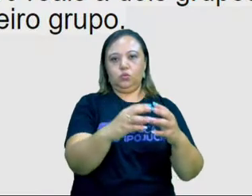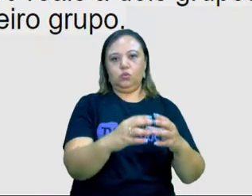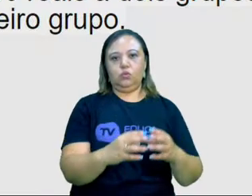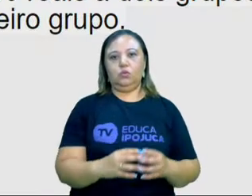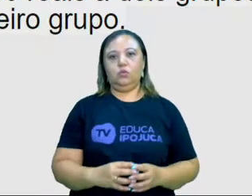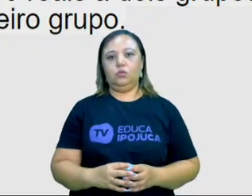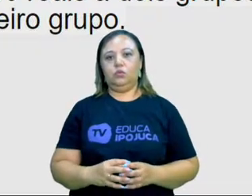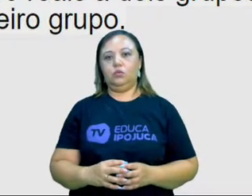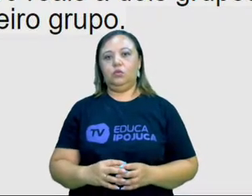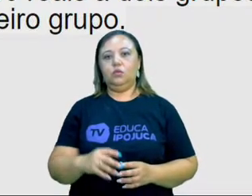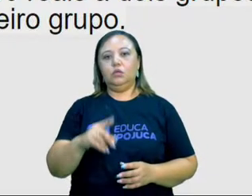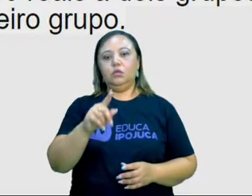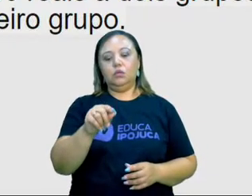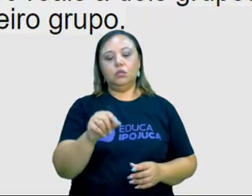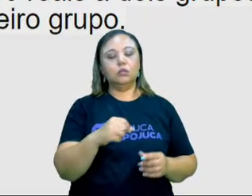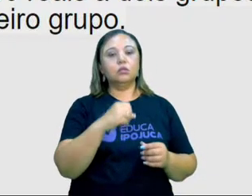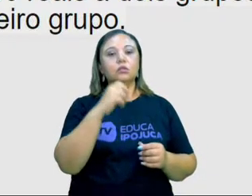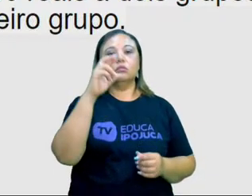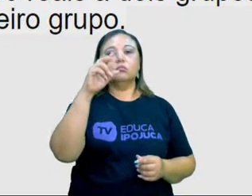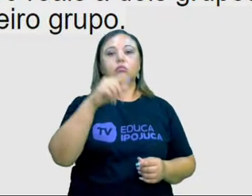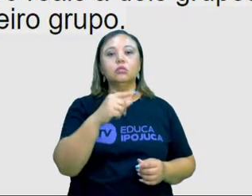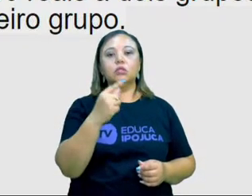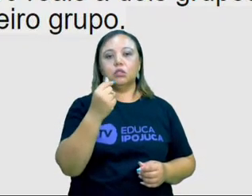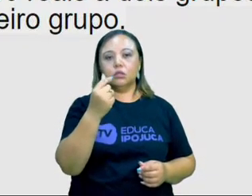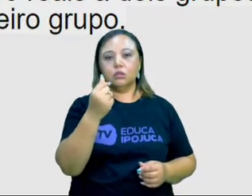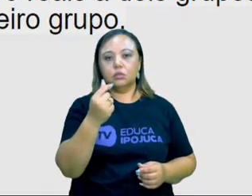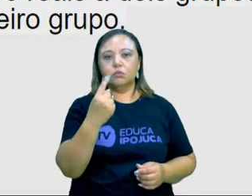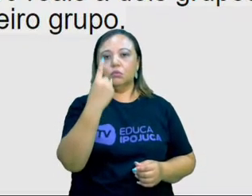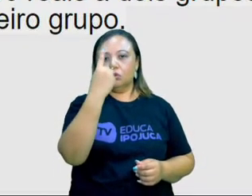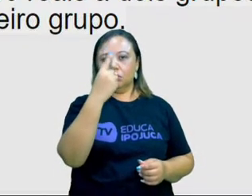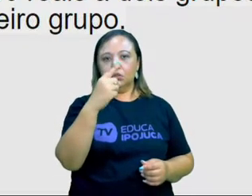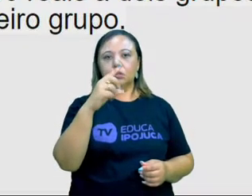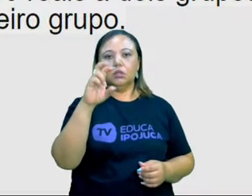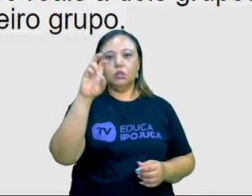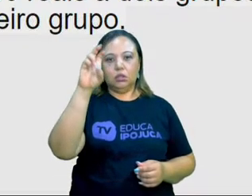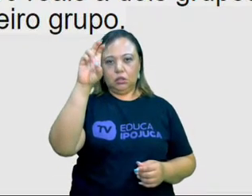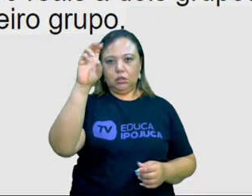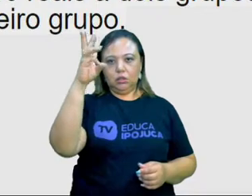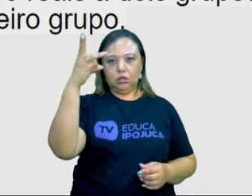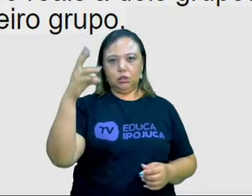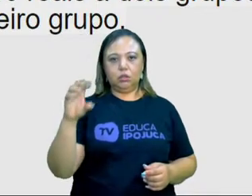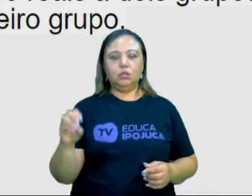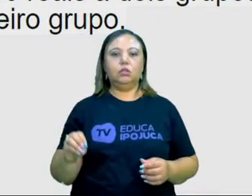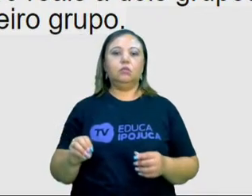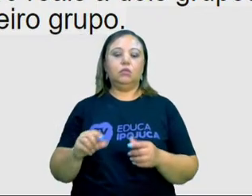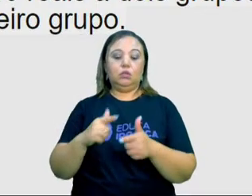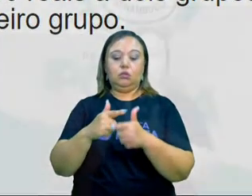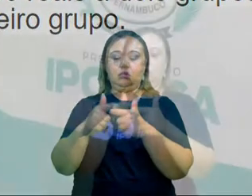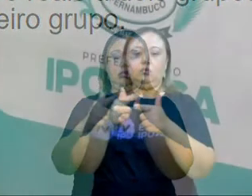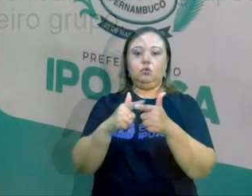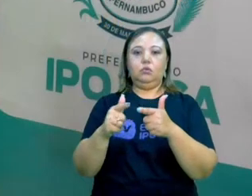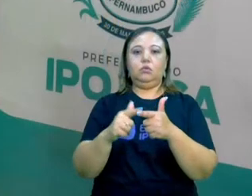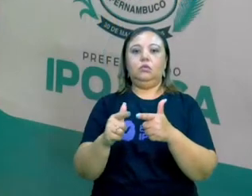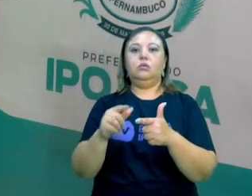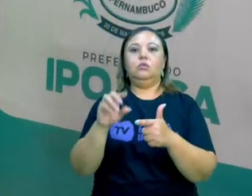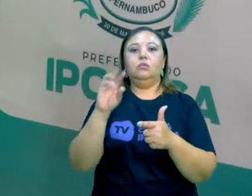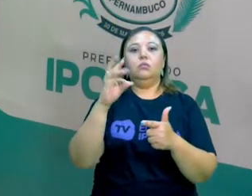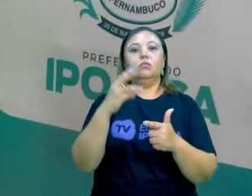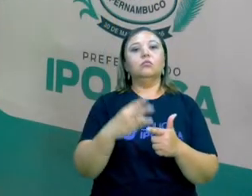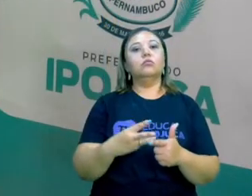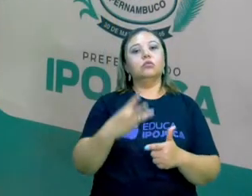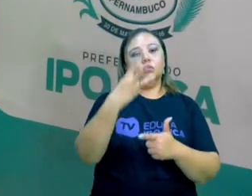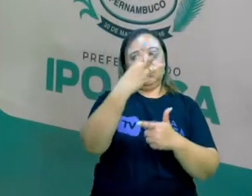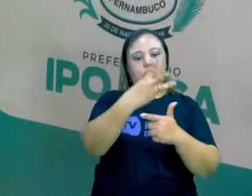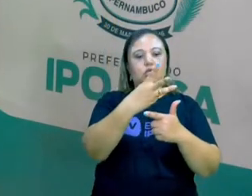uma comunidade. Então, ele pegou esse dinheiro, R$ 1.530, e vai dividir para três grupos. Cada um grupo vai ficar